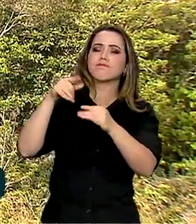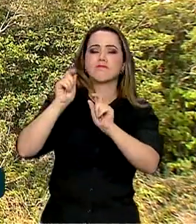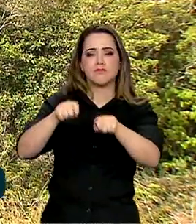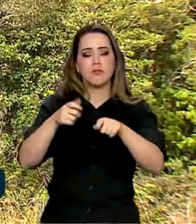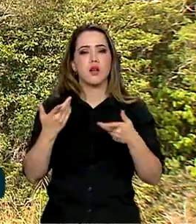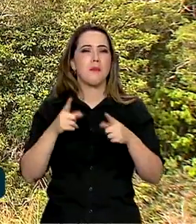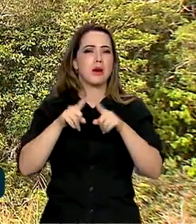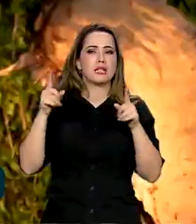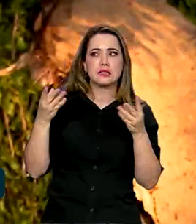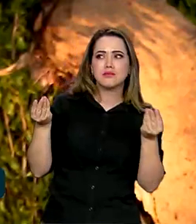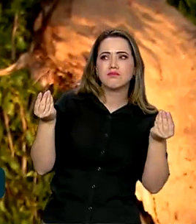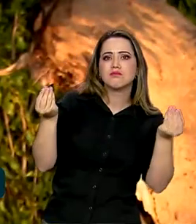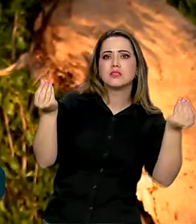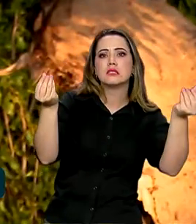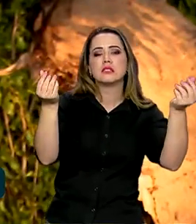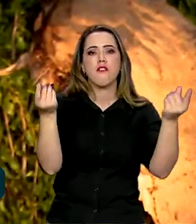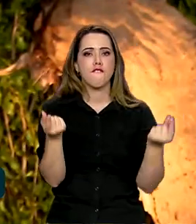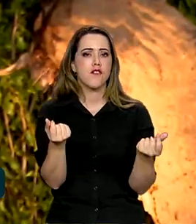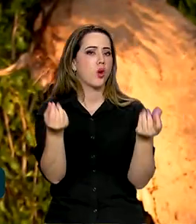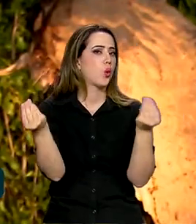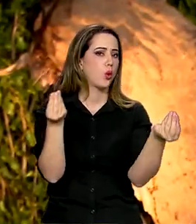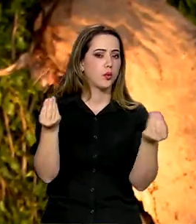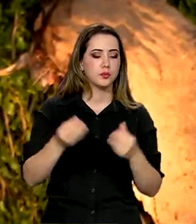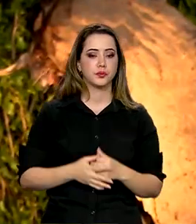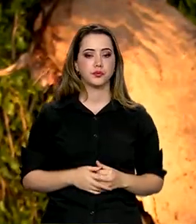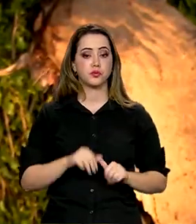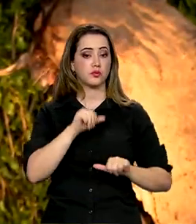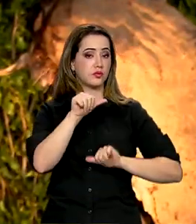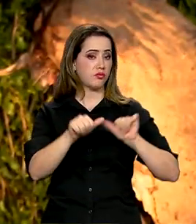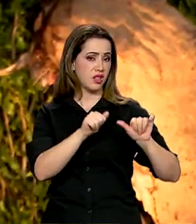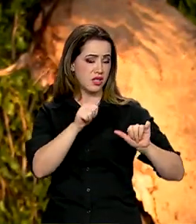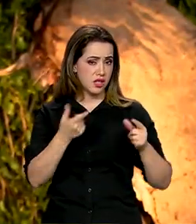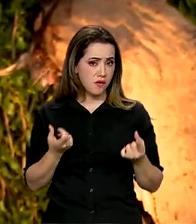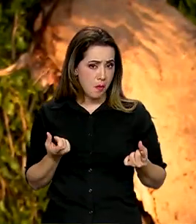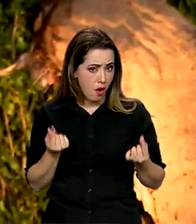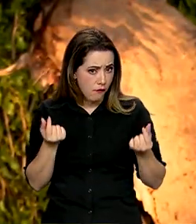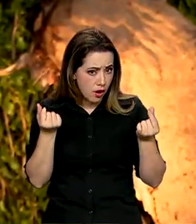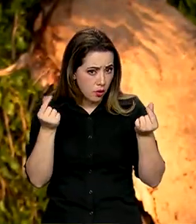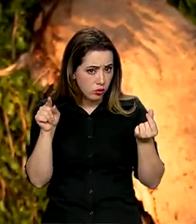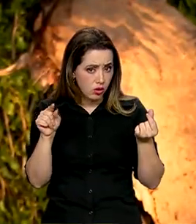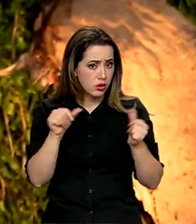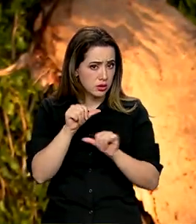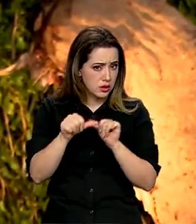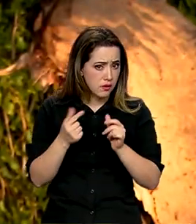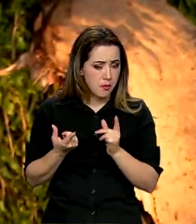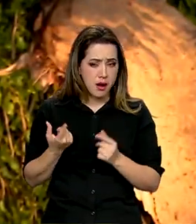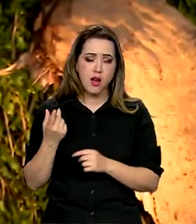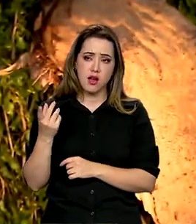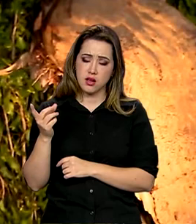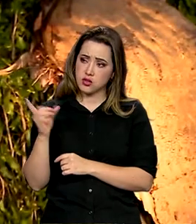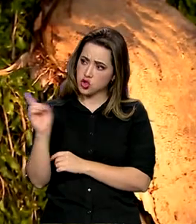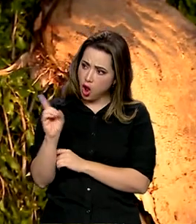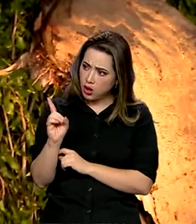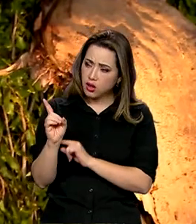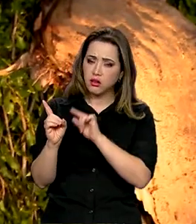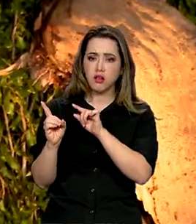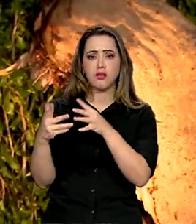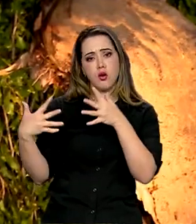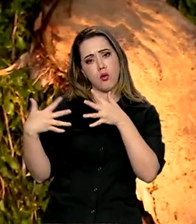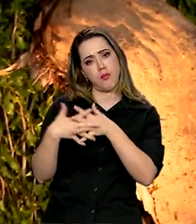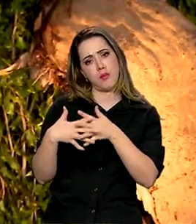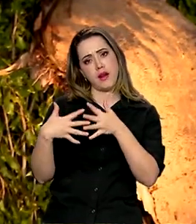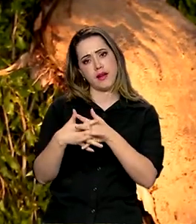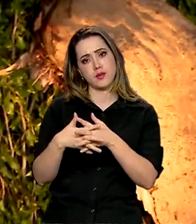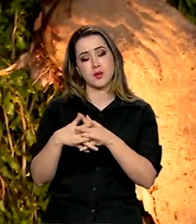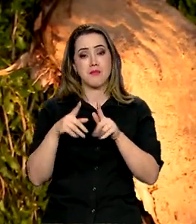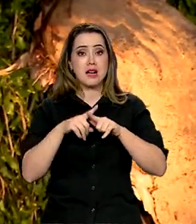menos palpáveis. Transformar o valor das florestas em dinheiro é algo complexo e depende que os países